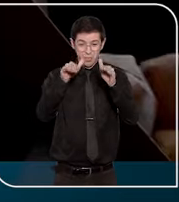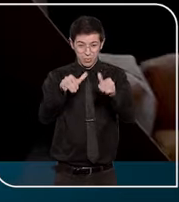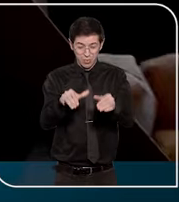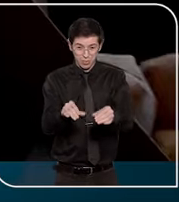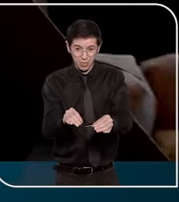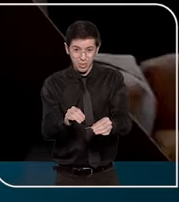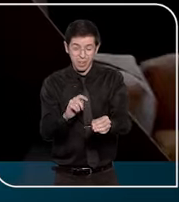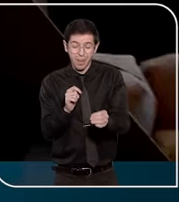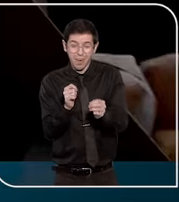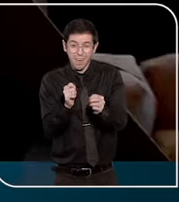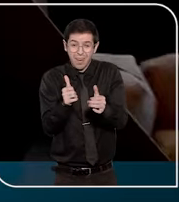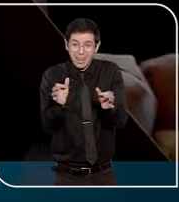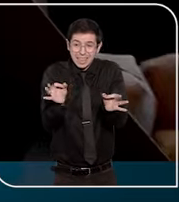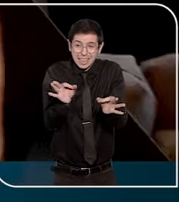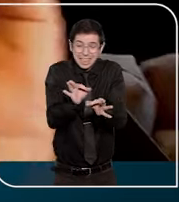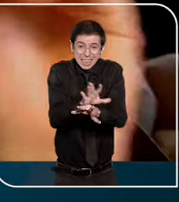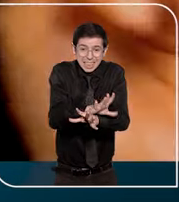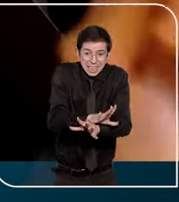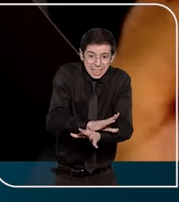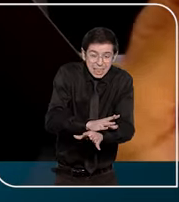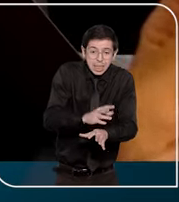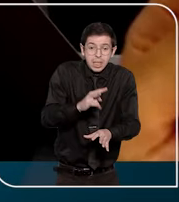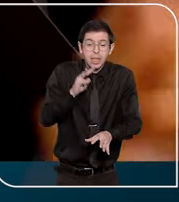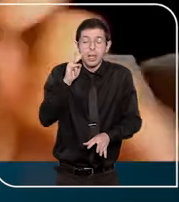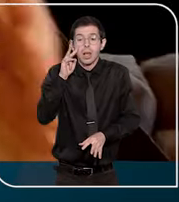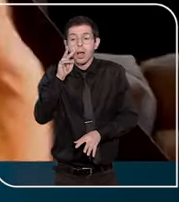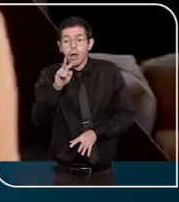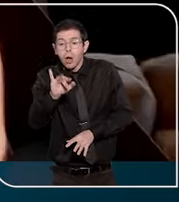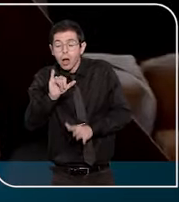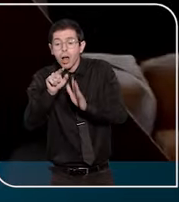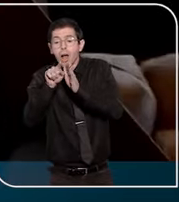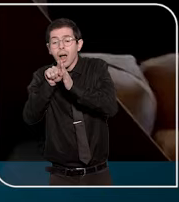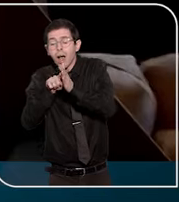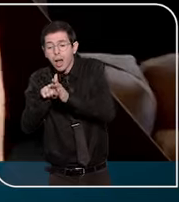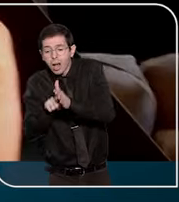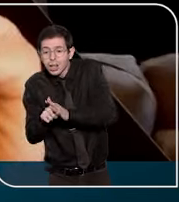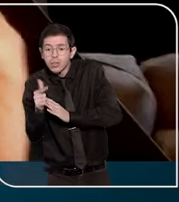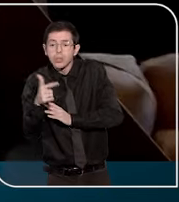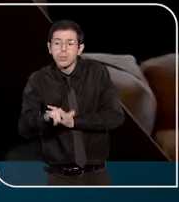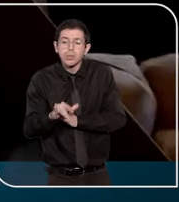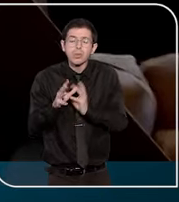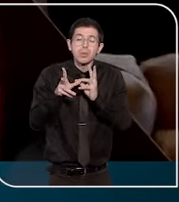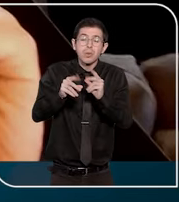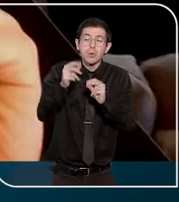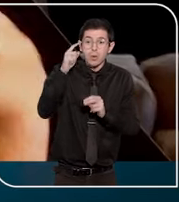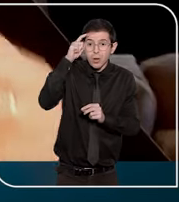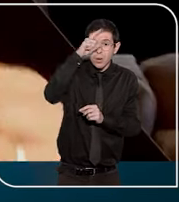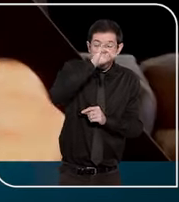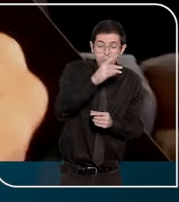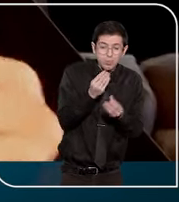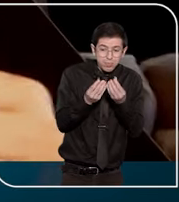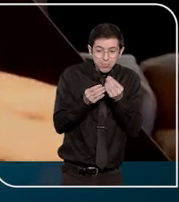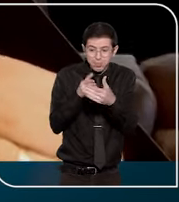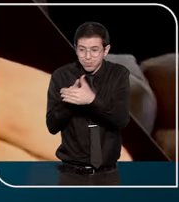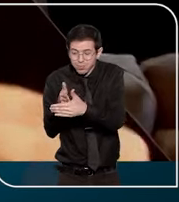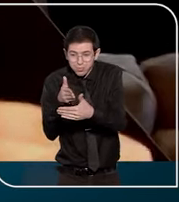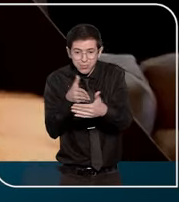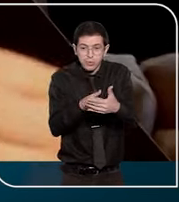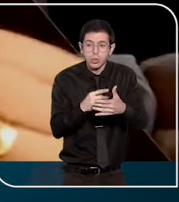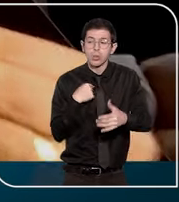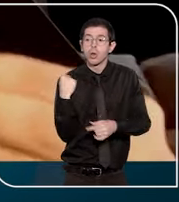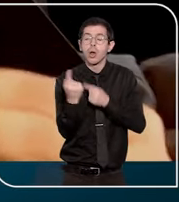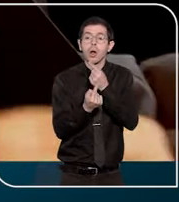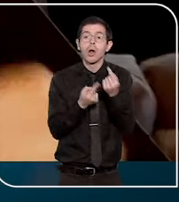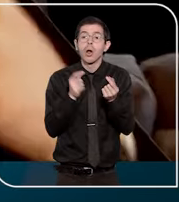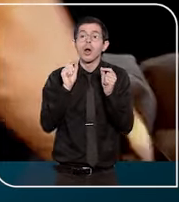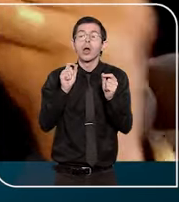da prorrogação, o juiz apitou, mas vai dar uma olhadinha no VAR, que fica tudo muito difícil e muito restrito, nós estamos diante